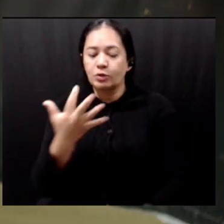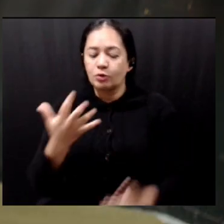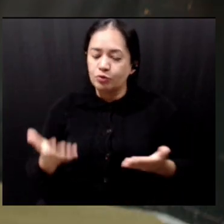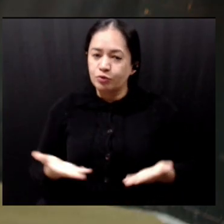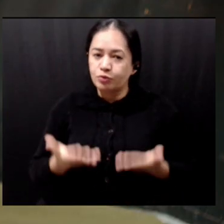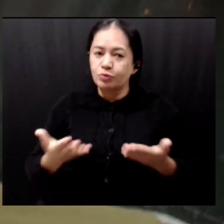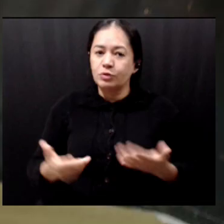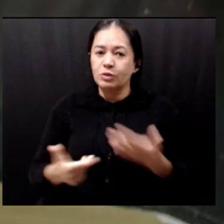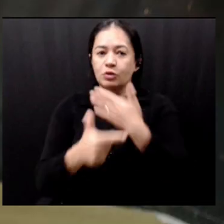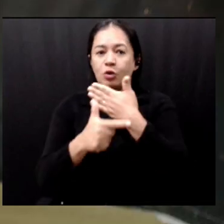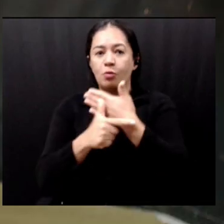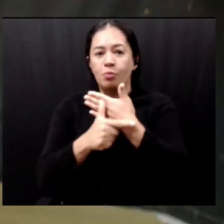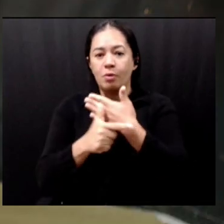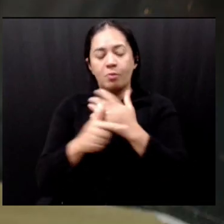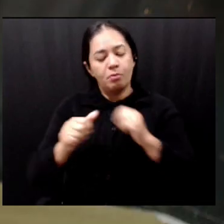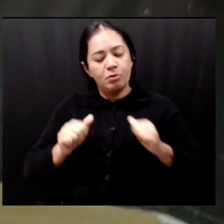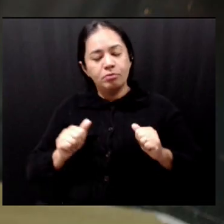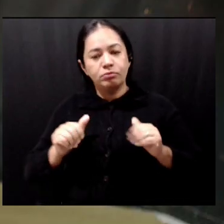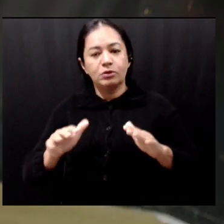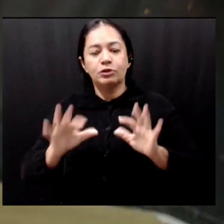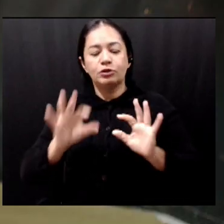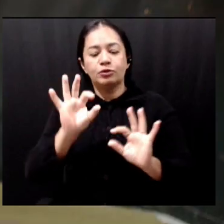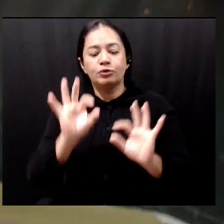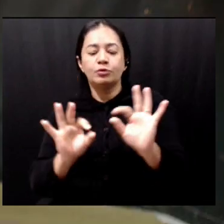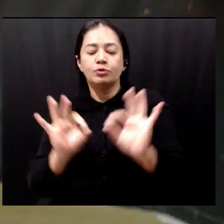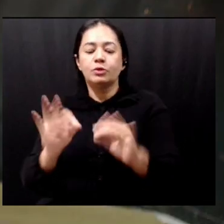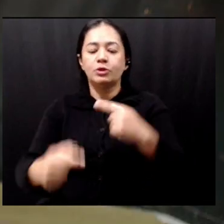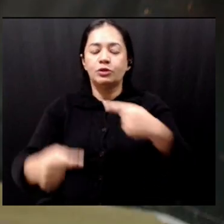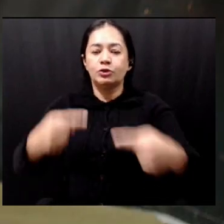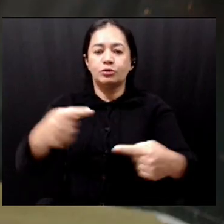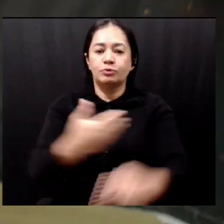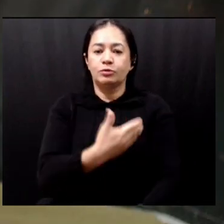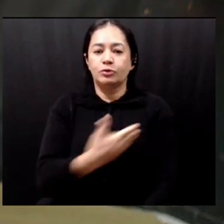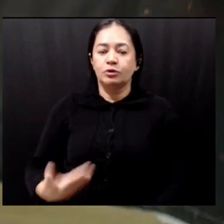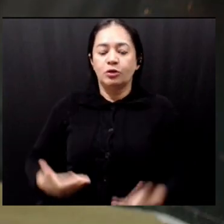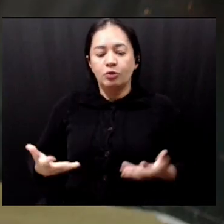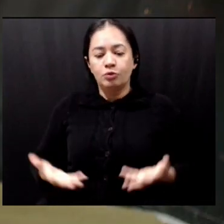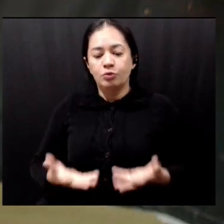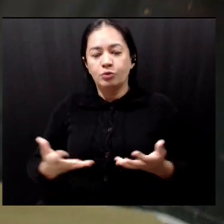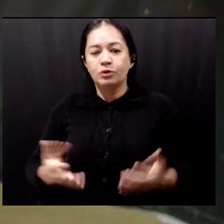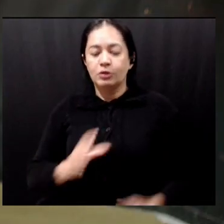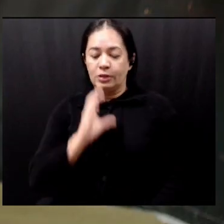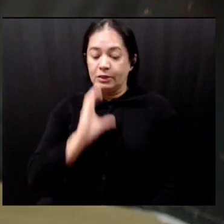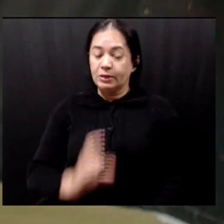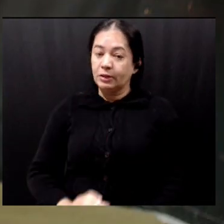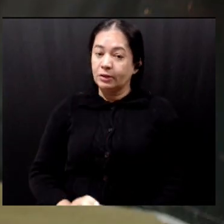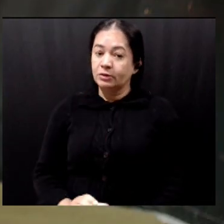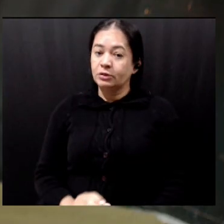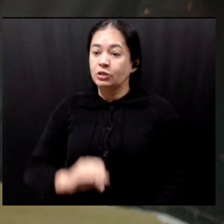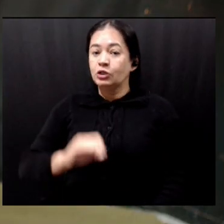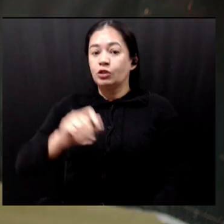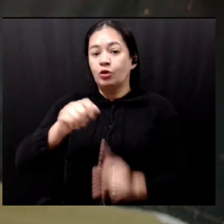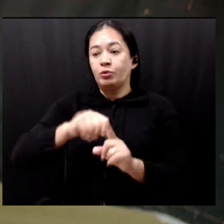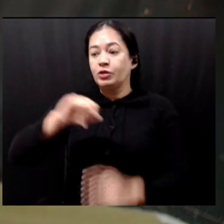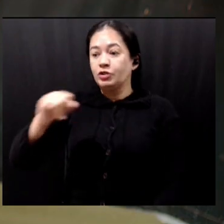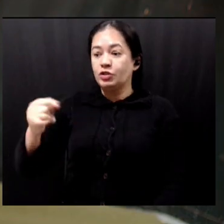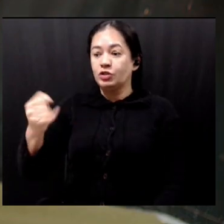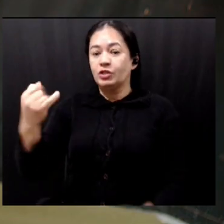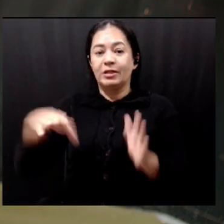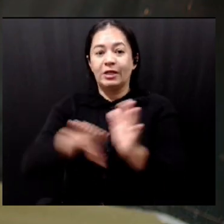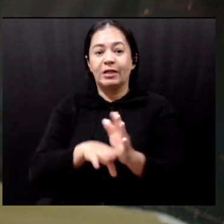ativo na formulação de políticas públicas e no incentivo à cidadania. De janeiro a junho, a Casa teve uma intensa